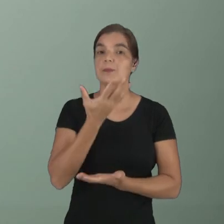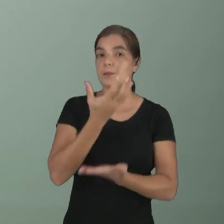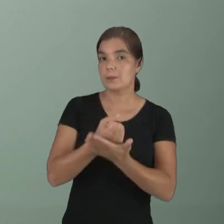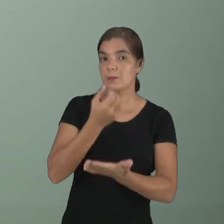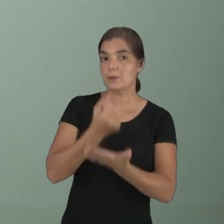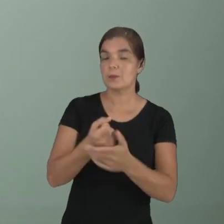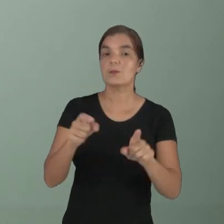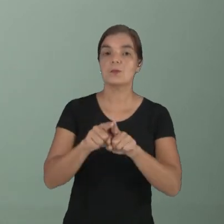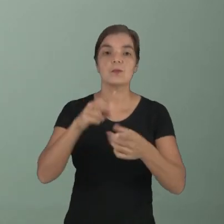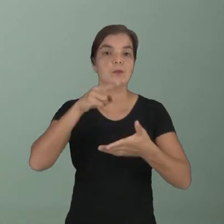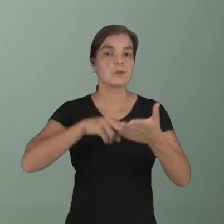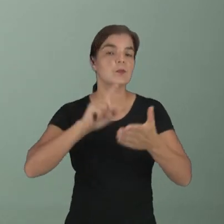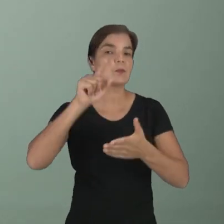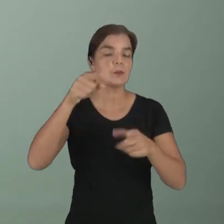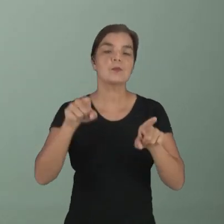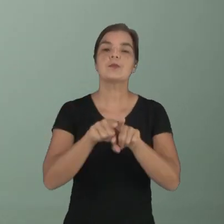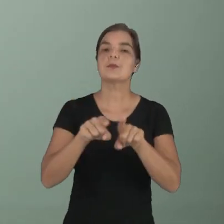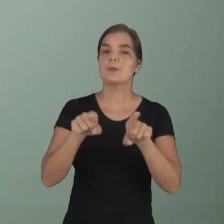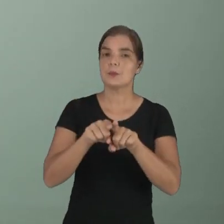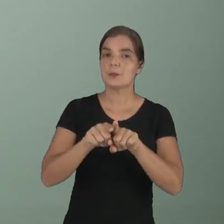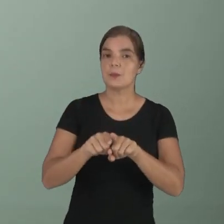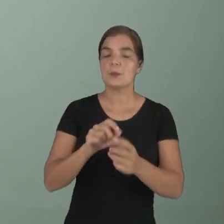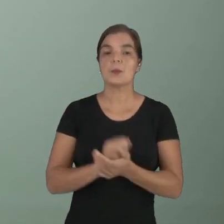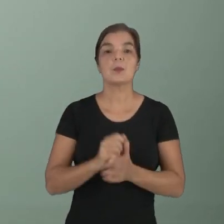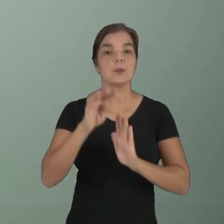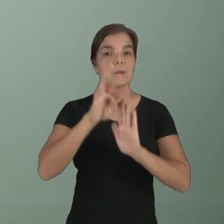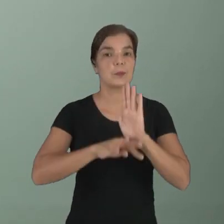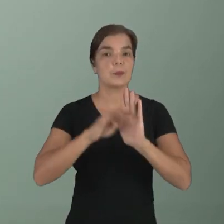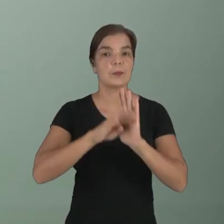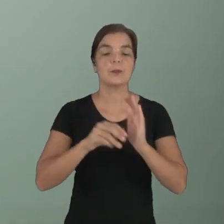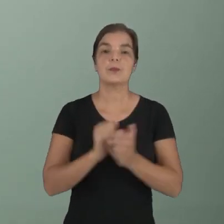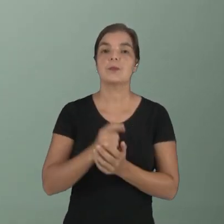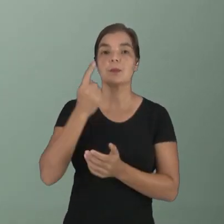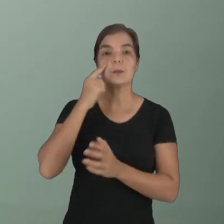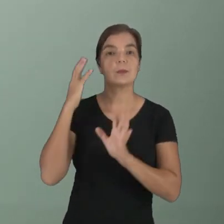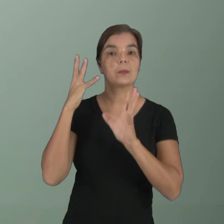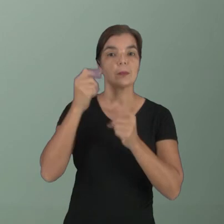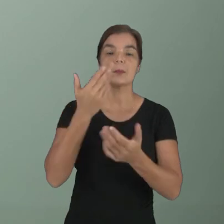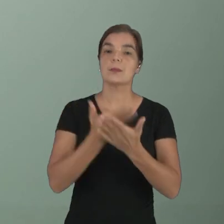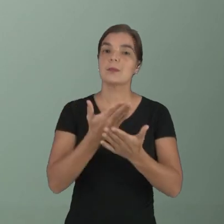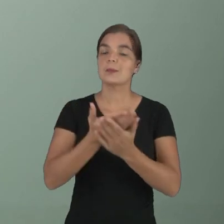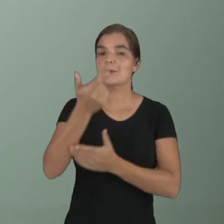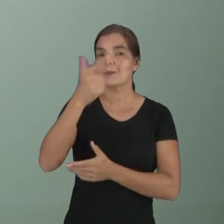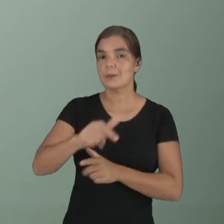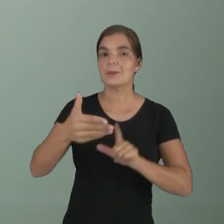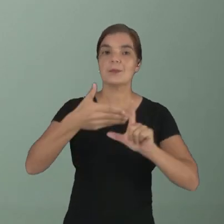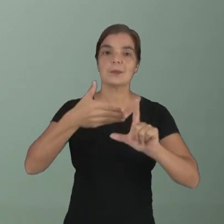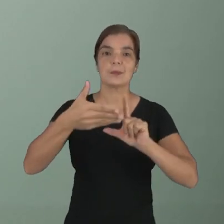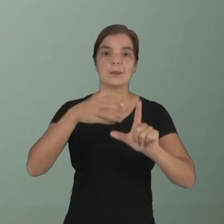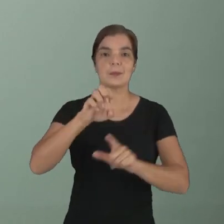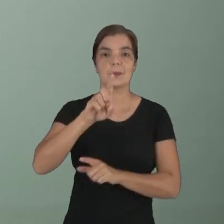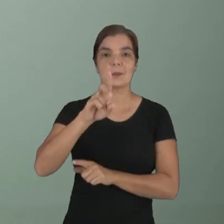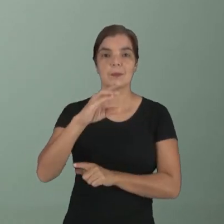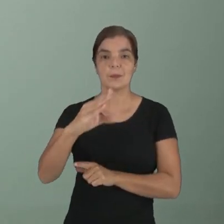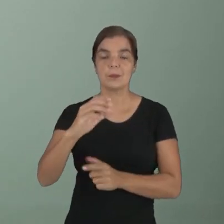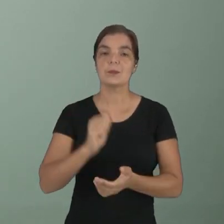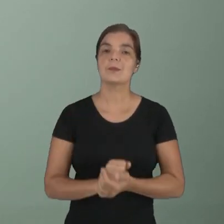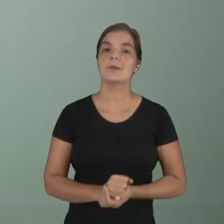baixar. E leiam outras obras também, outros textos. Revejam essa aula novamente.